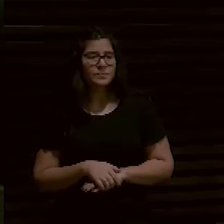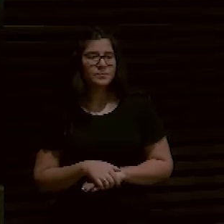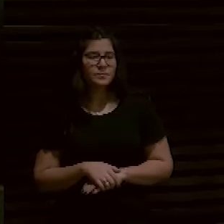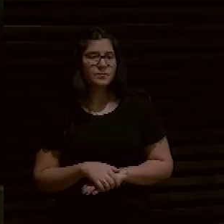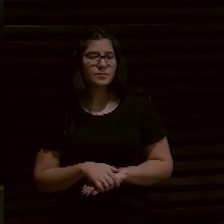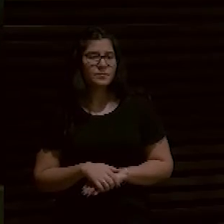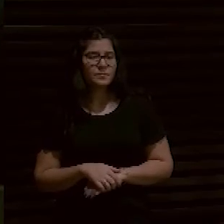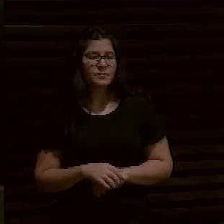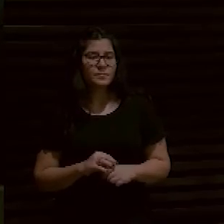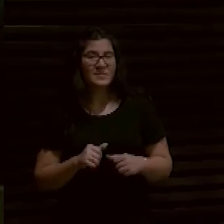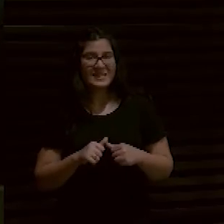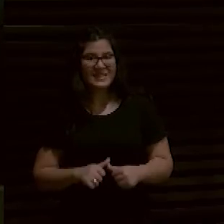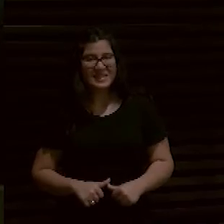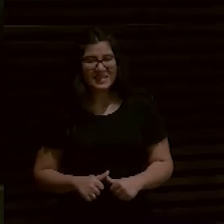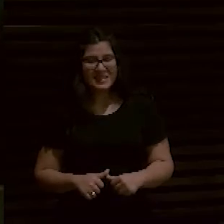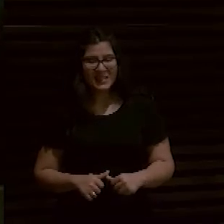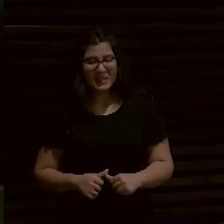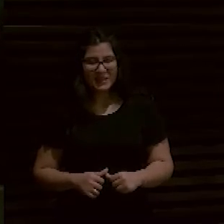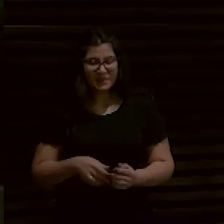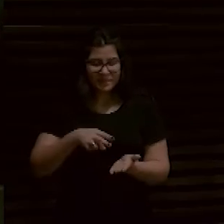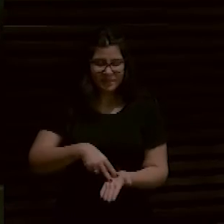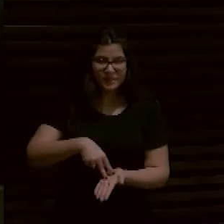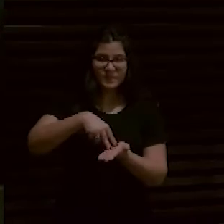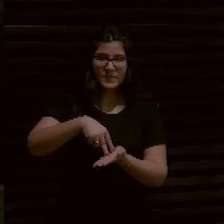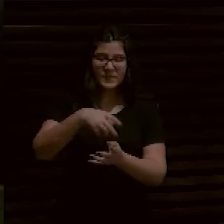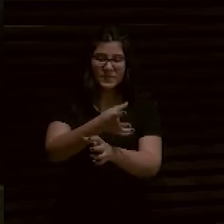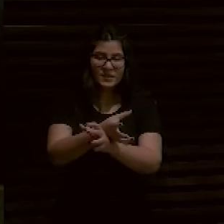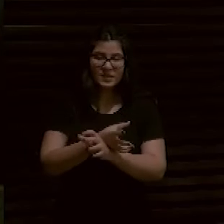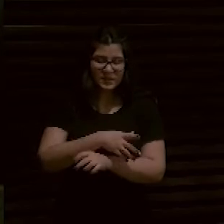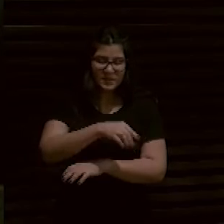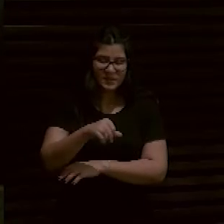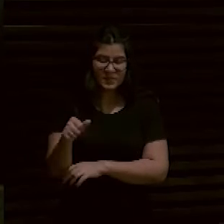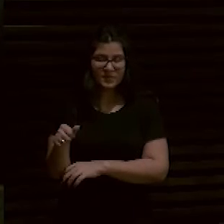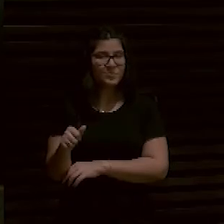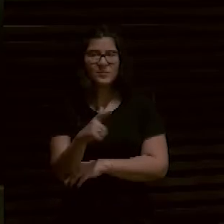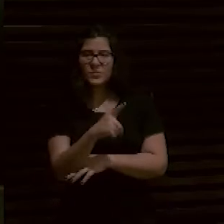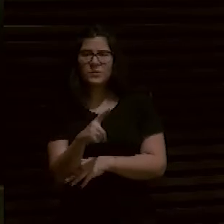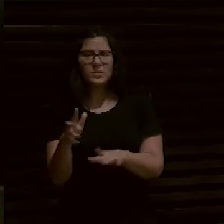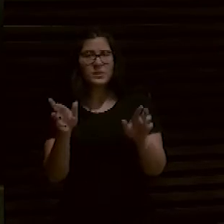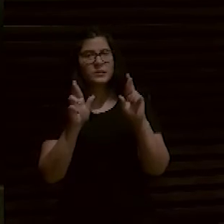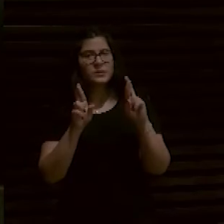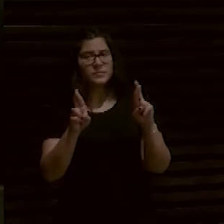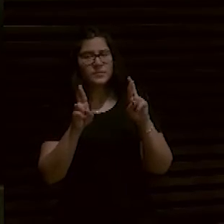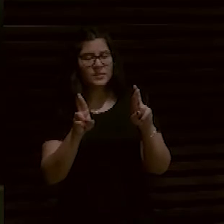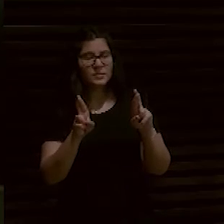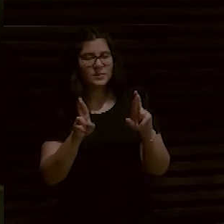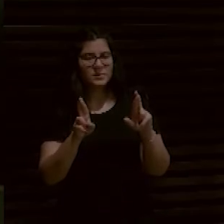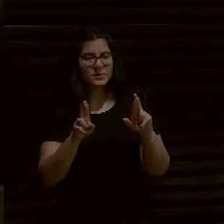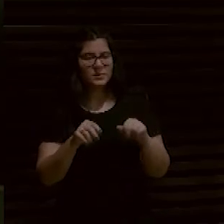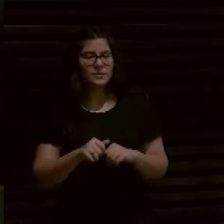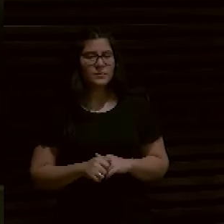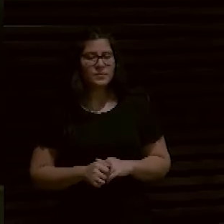Só que ele está plantado no deserto, na desesperança. E ele é tido e dito pelo